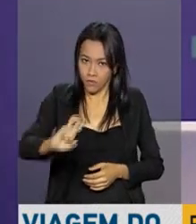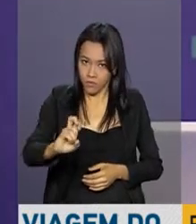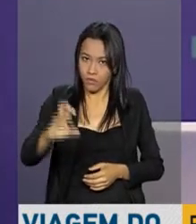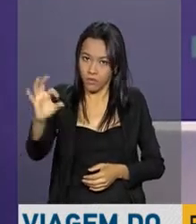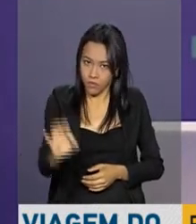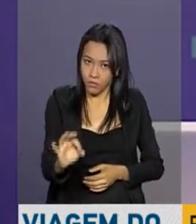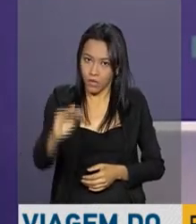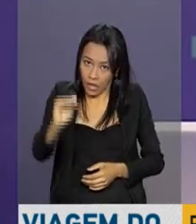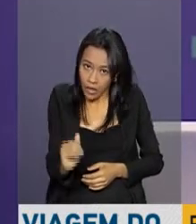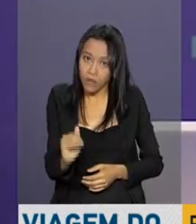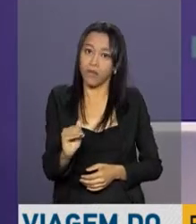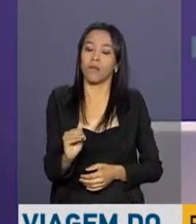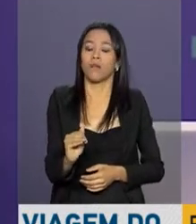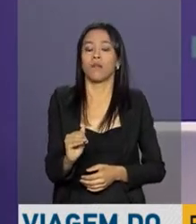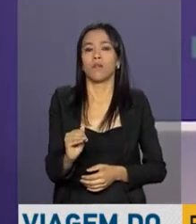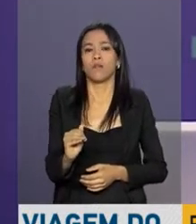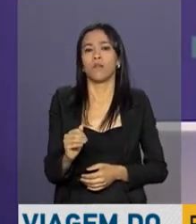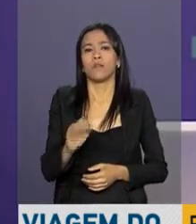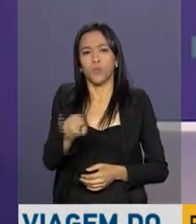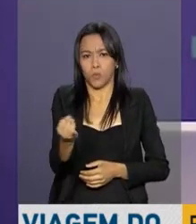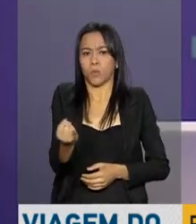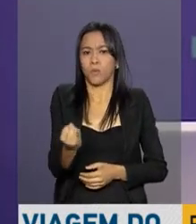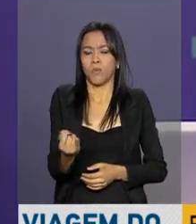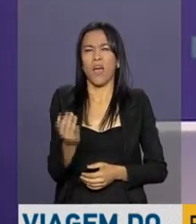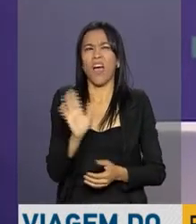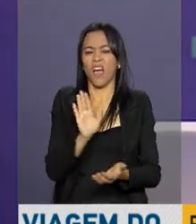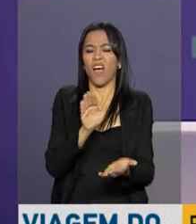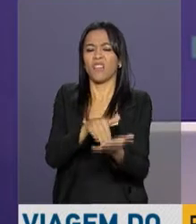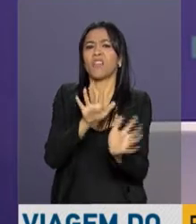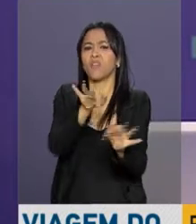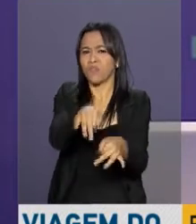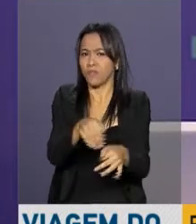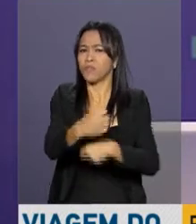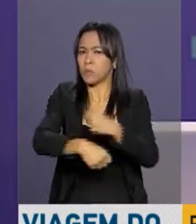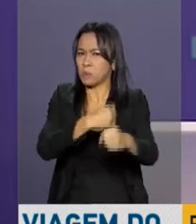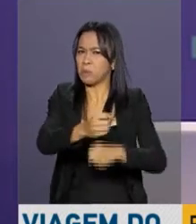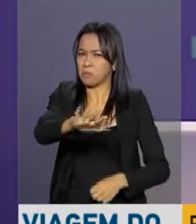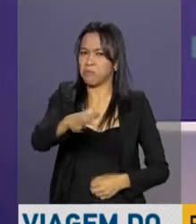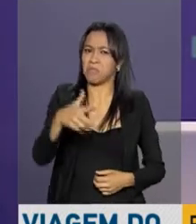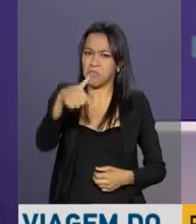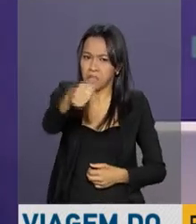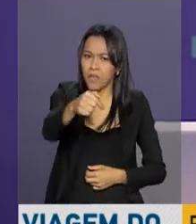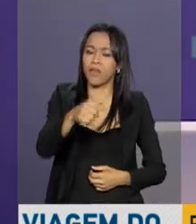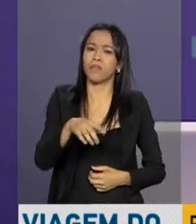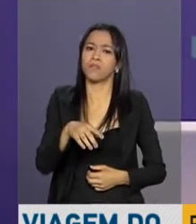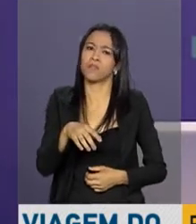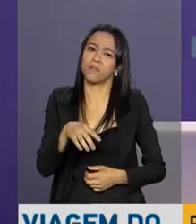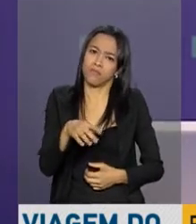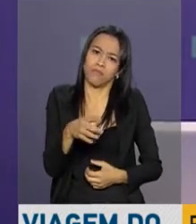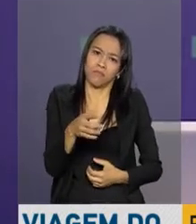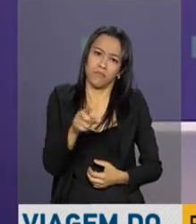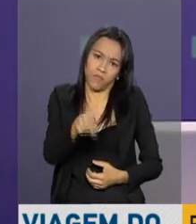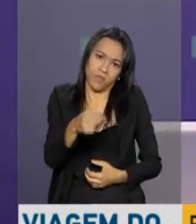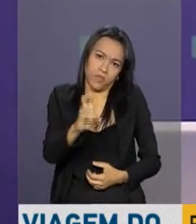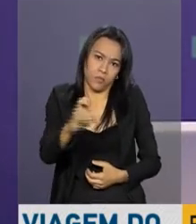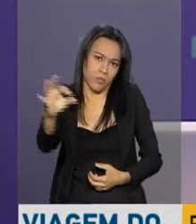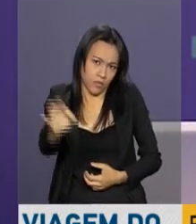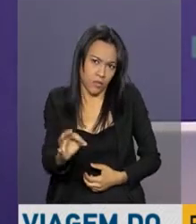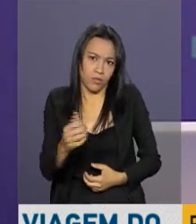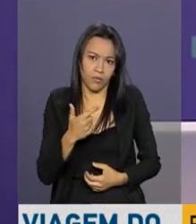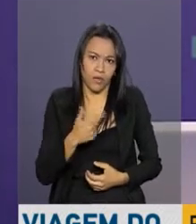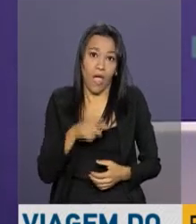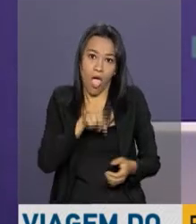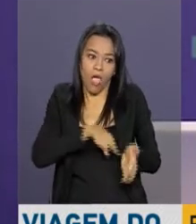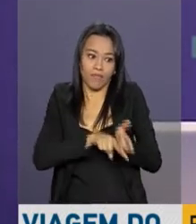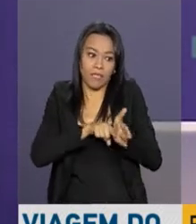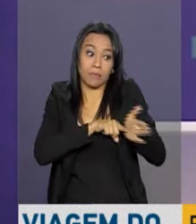9,25%, a indicar que até o final do ano, talvez estejamos em 7, 7,5%, segundo dizem